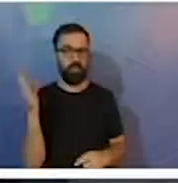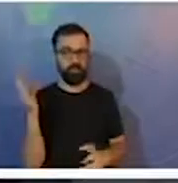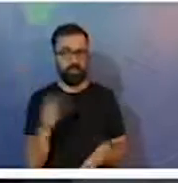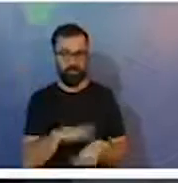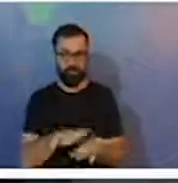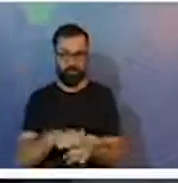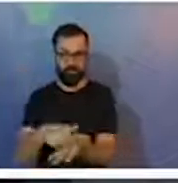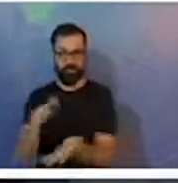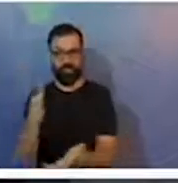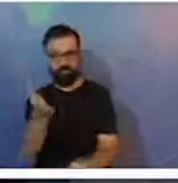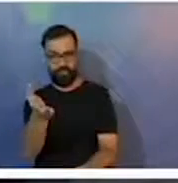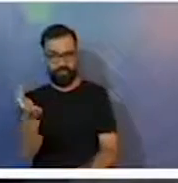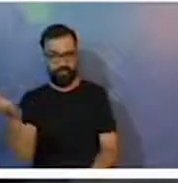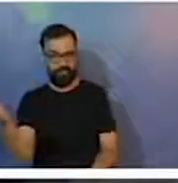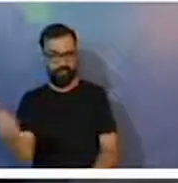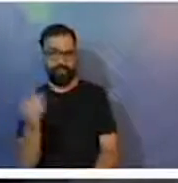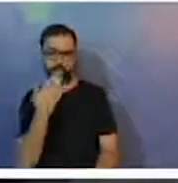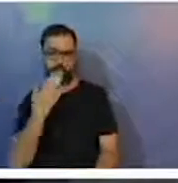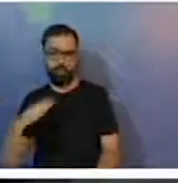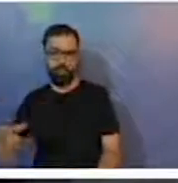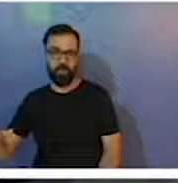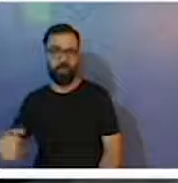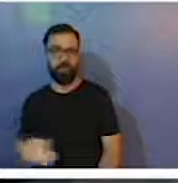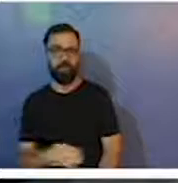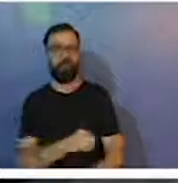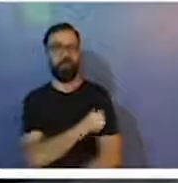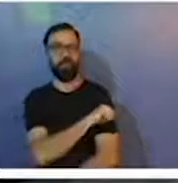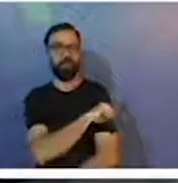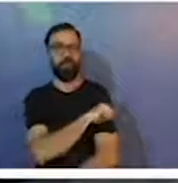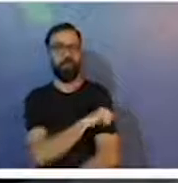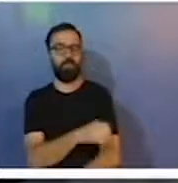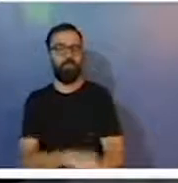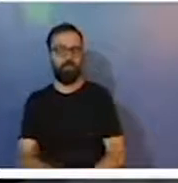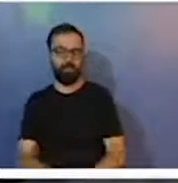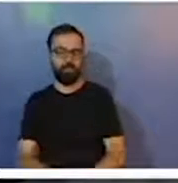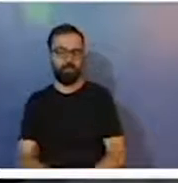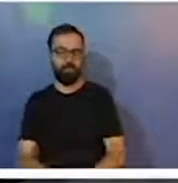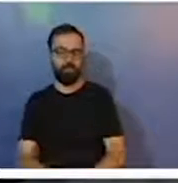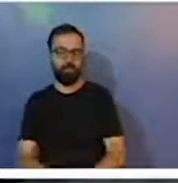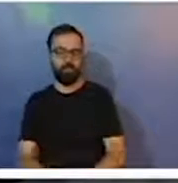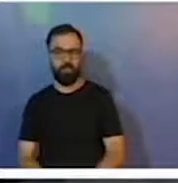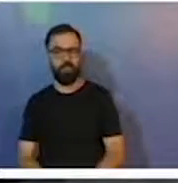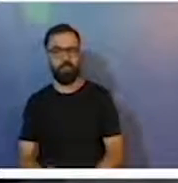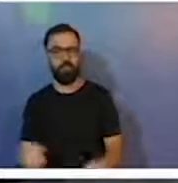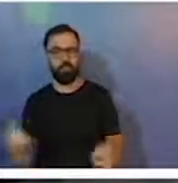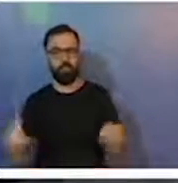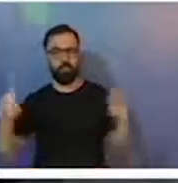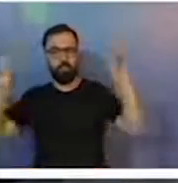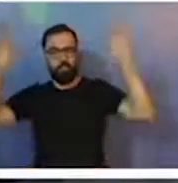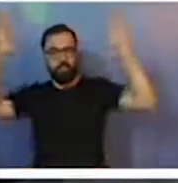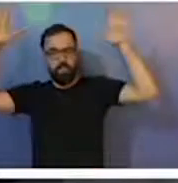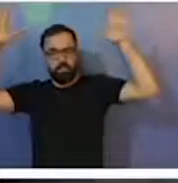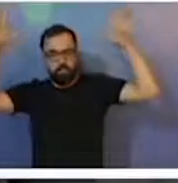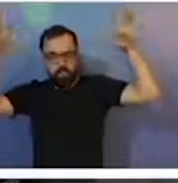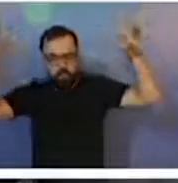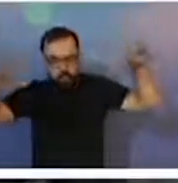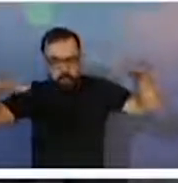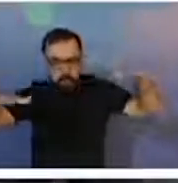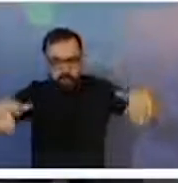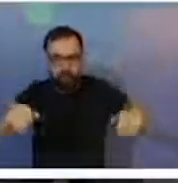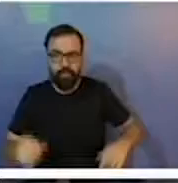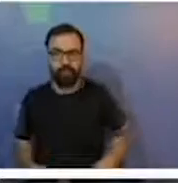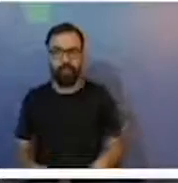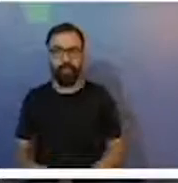agradecer a vocês os nossos alunos maravilhosos que Deus abençoe vocês muito grande